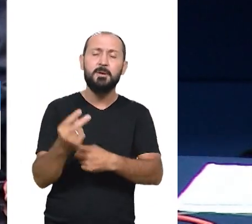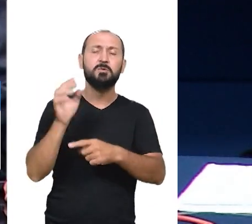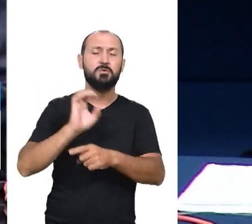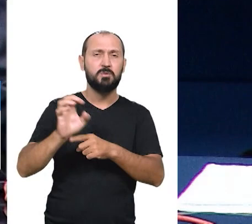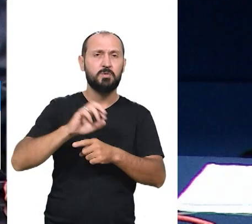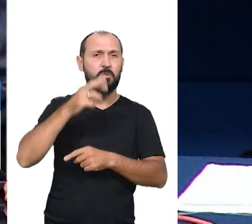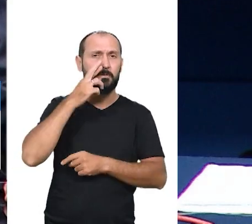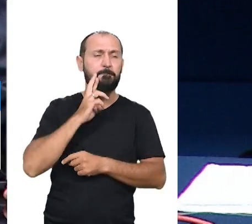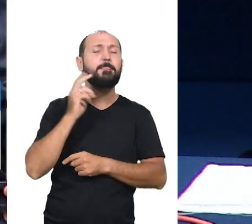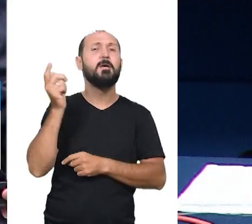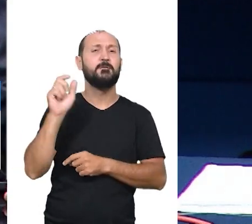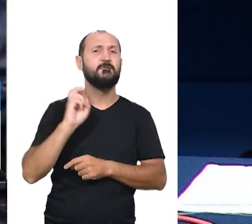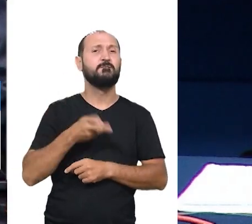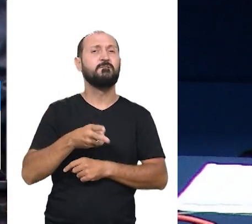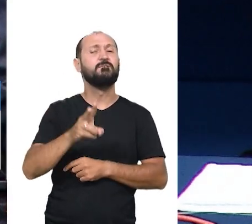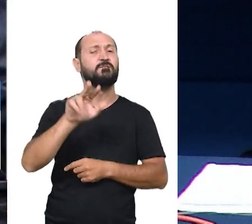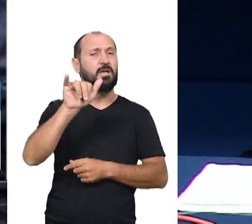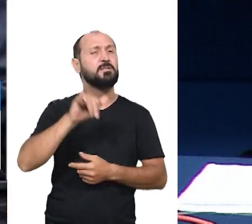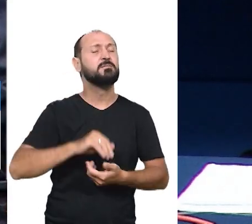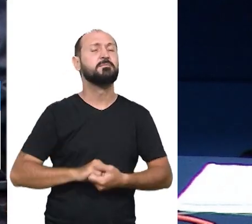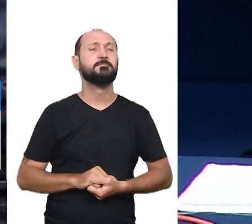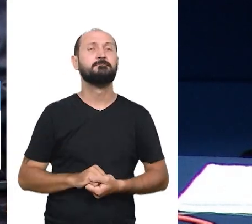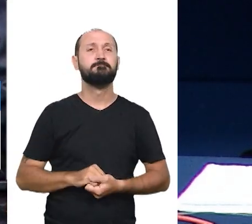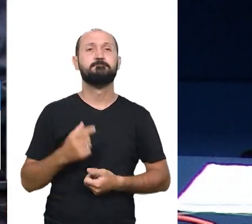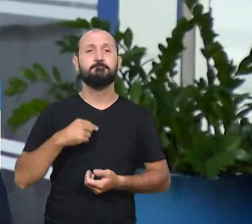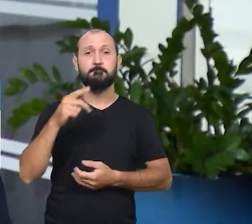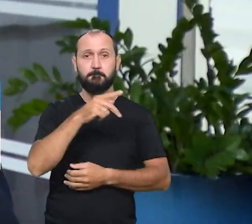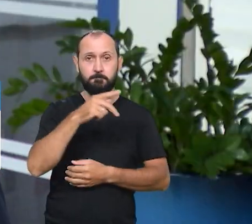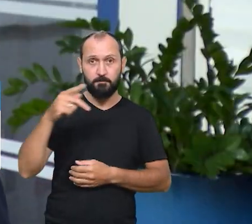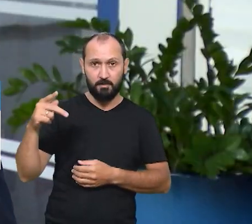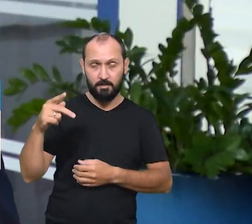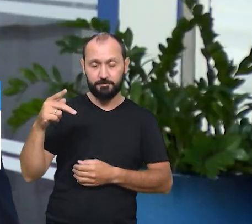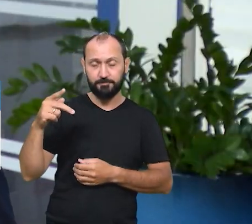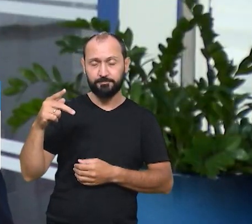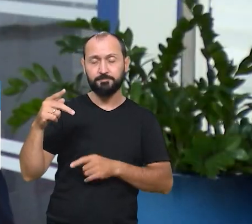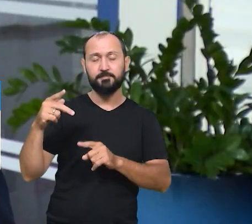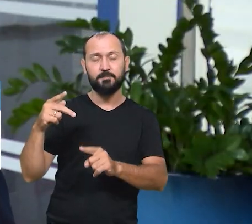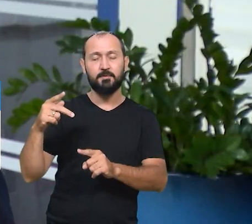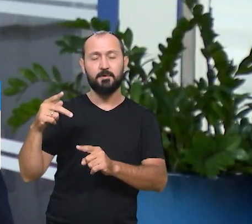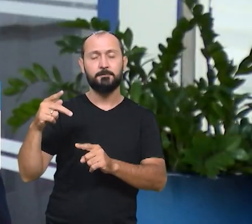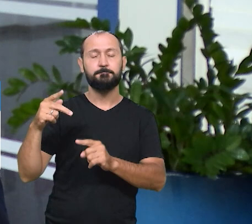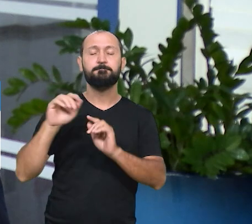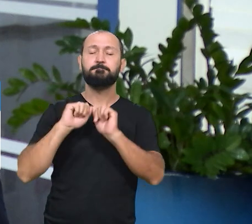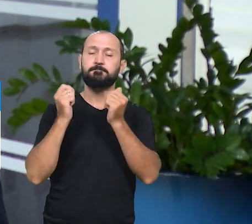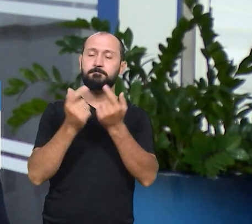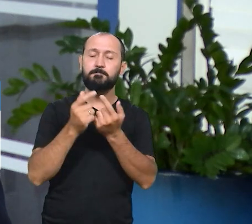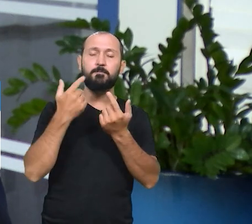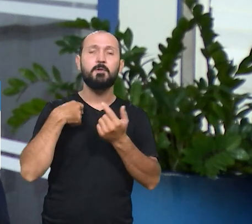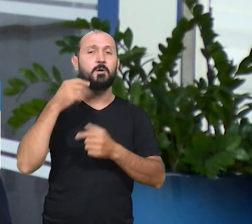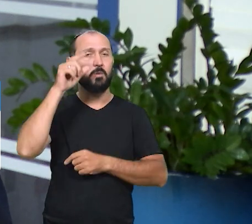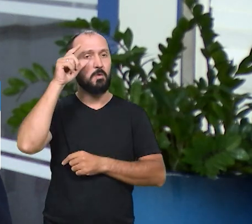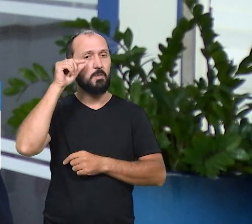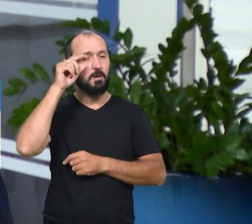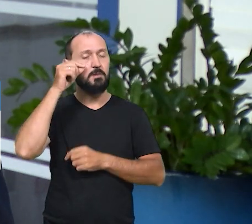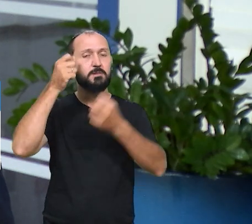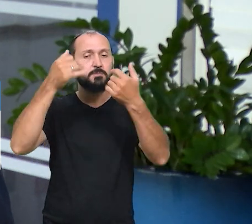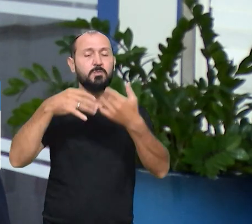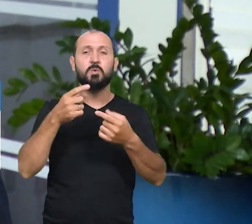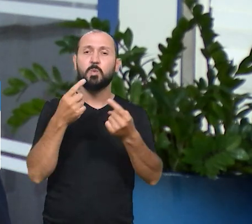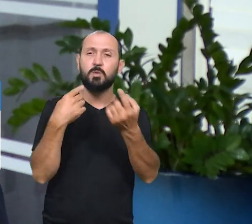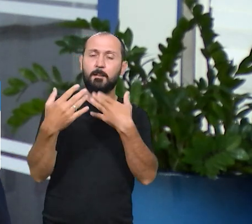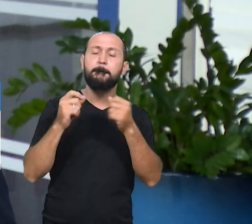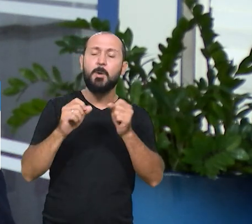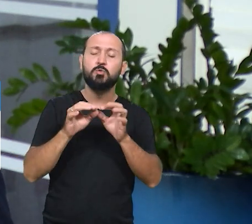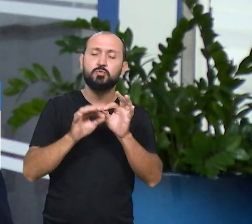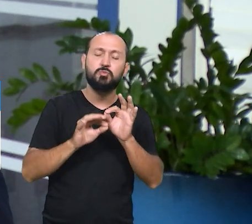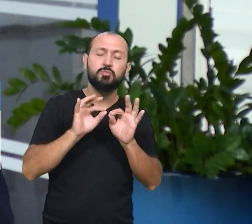tocar, cede para o Estado, que o Eduardo Riedel, o governador, toca. Segundo o presidente da Assembleia, o deputado Gerson Claro, do PP, falou